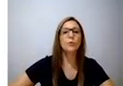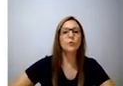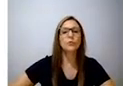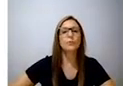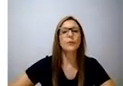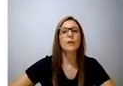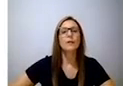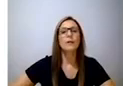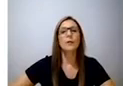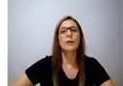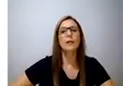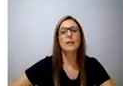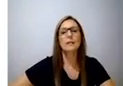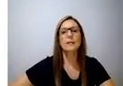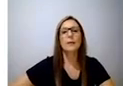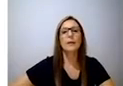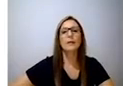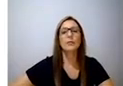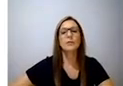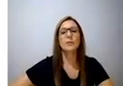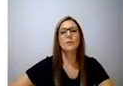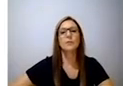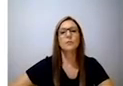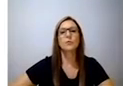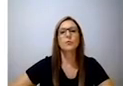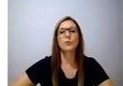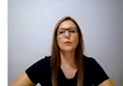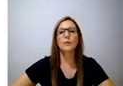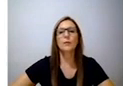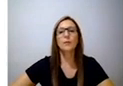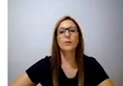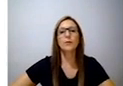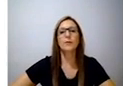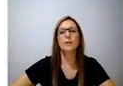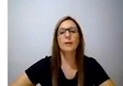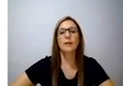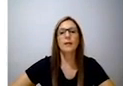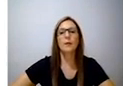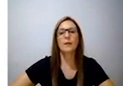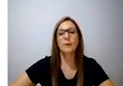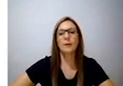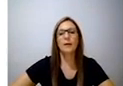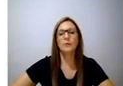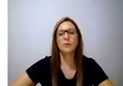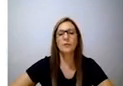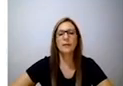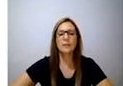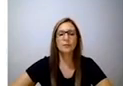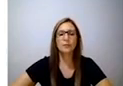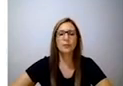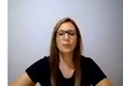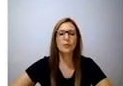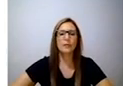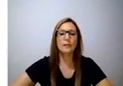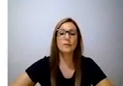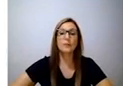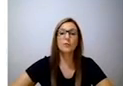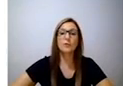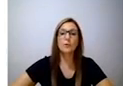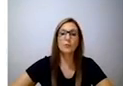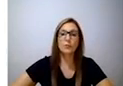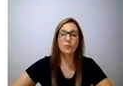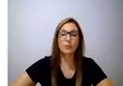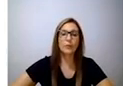e no mundo. Então, aqui nessa tabela, nós temos os números em milhões, E é uma tabela onde os dados foram coletados